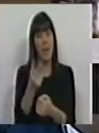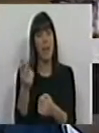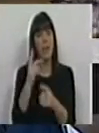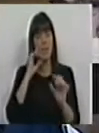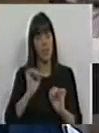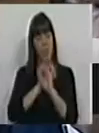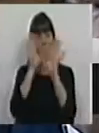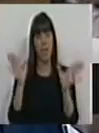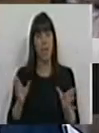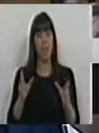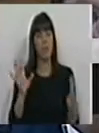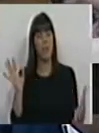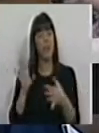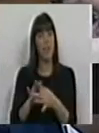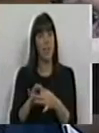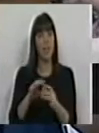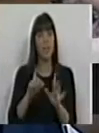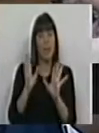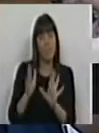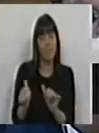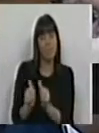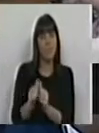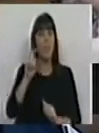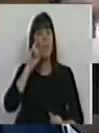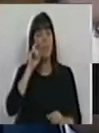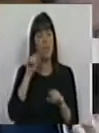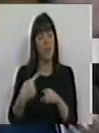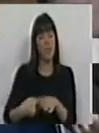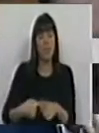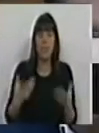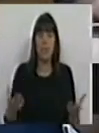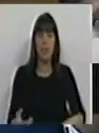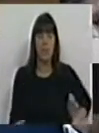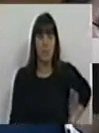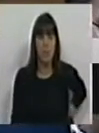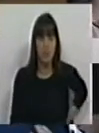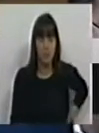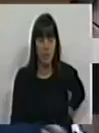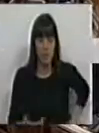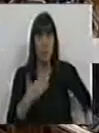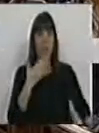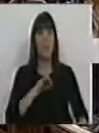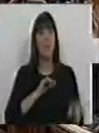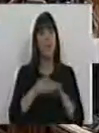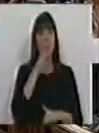partidos claramente ligados e dependentes da defesa desses interesses. Muito obrigado, Sr.